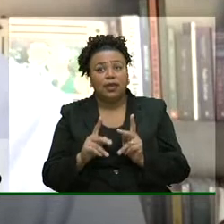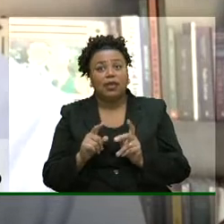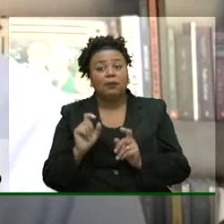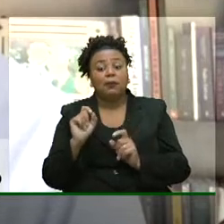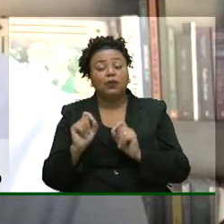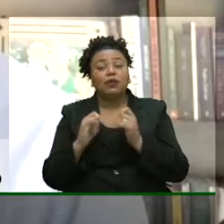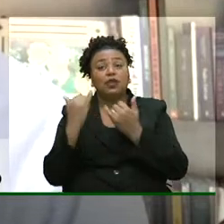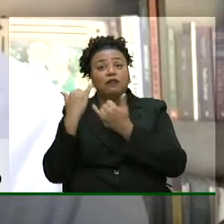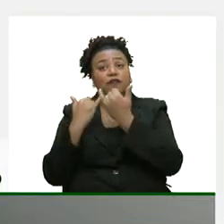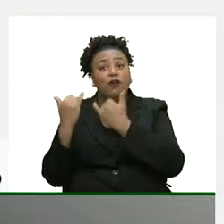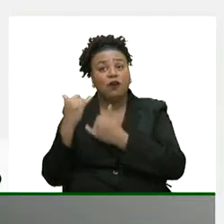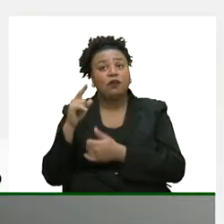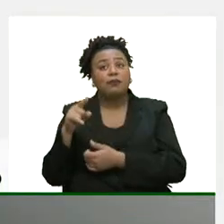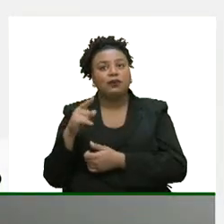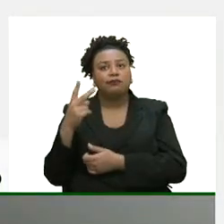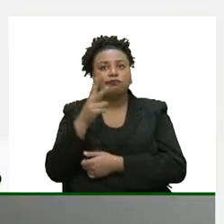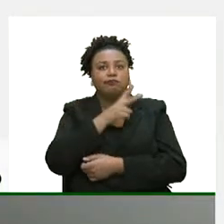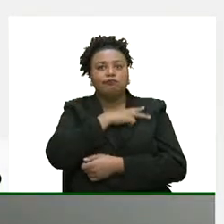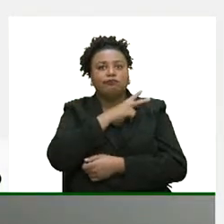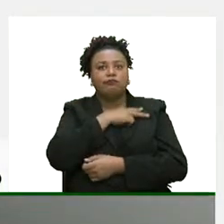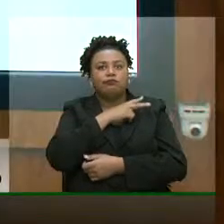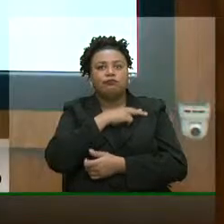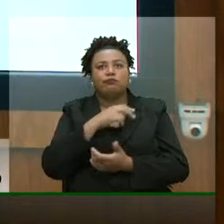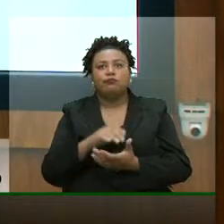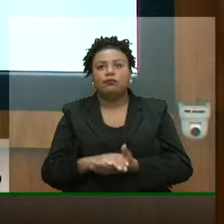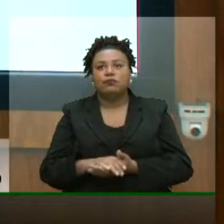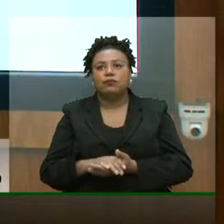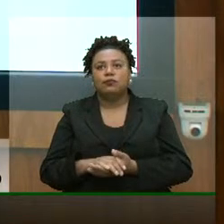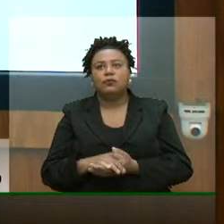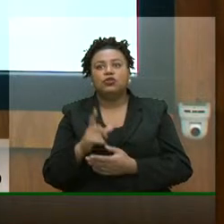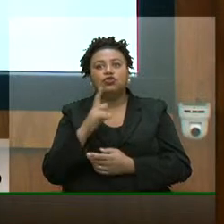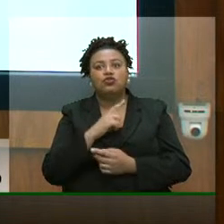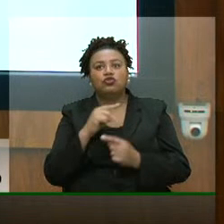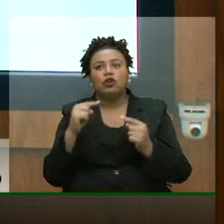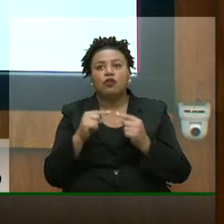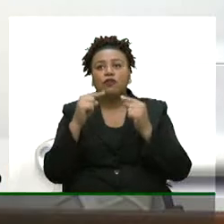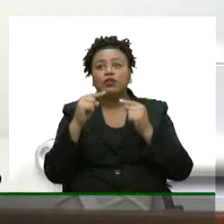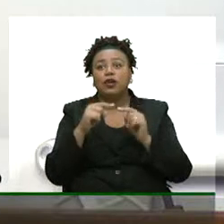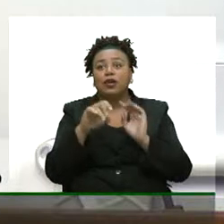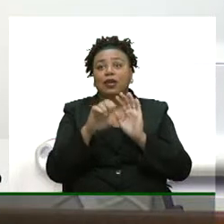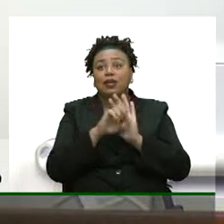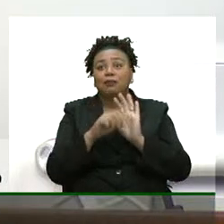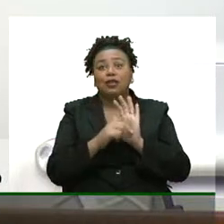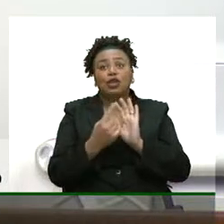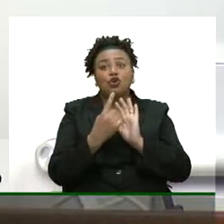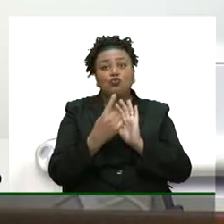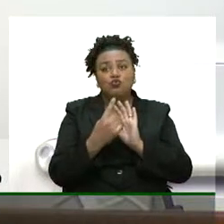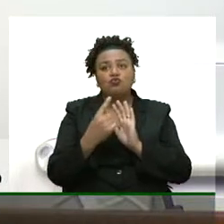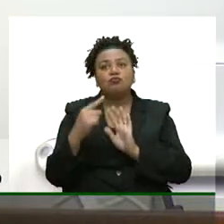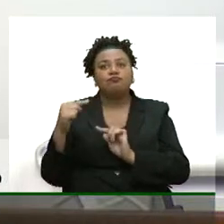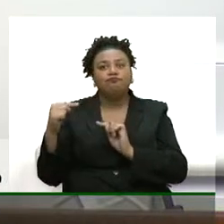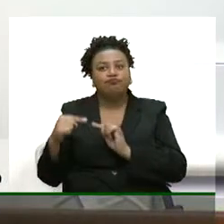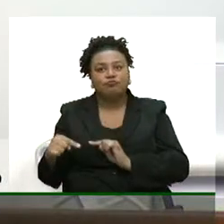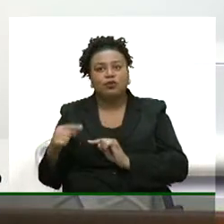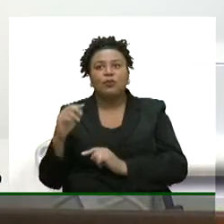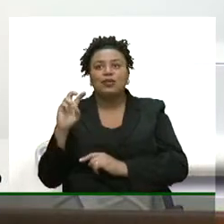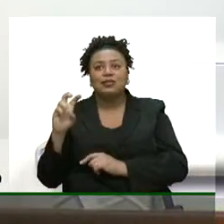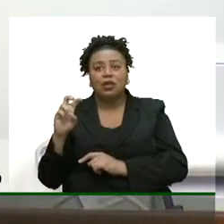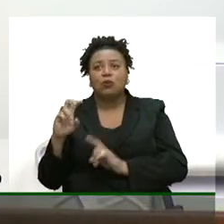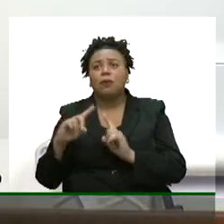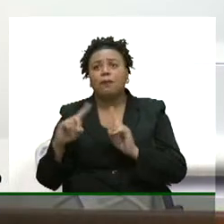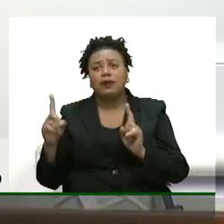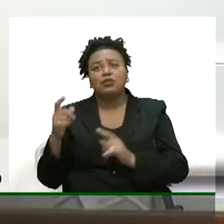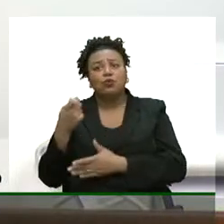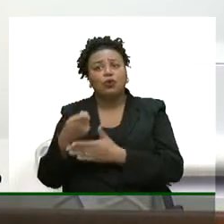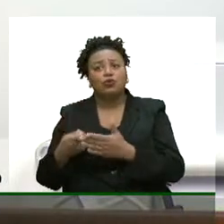que nos informa aqui a nossa superintendência legislativa, havia conflito da emenda 1 com a emenda 5, que a emenda 5 foi retirada pelo